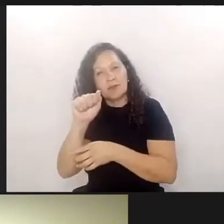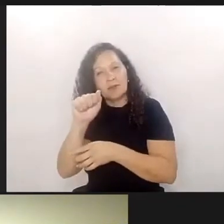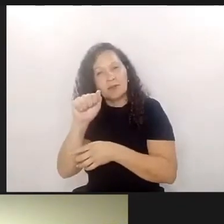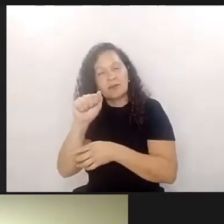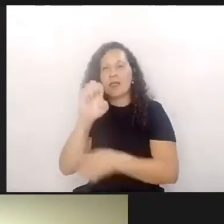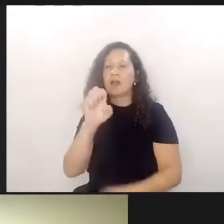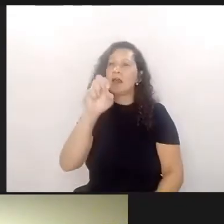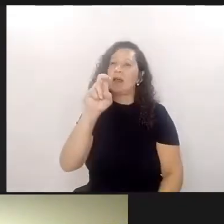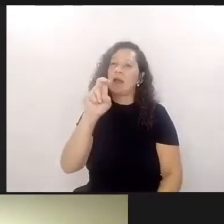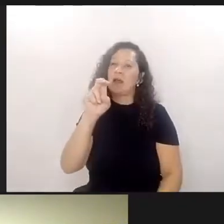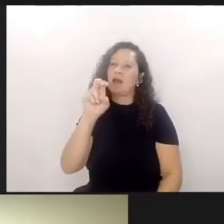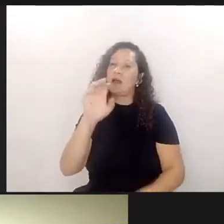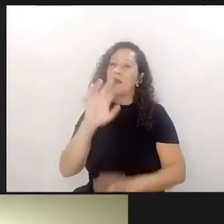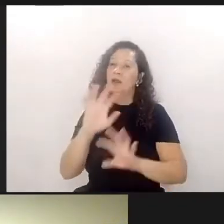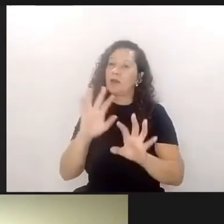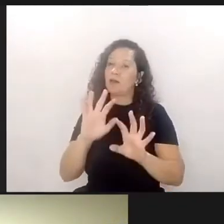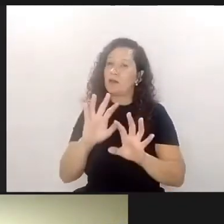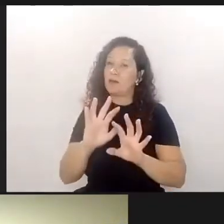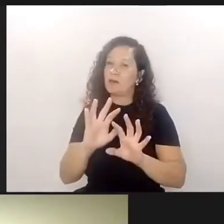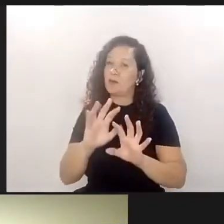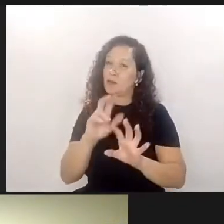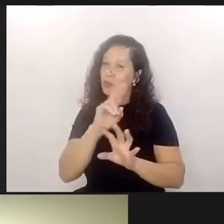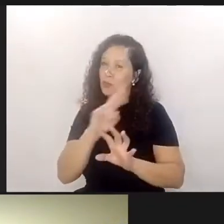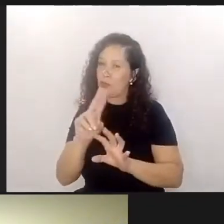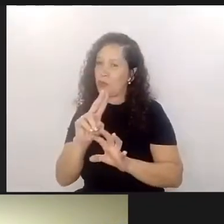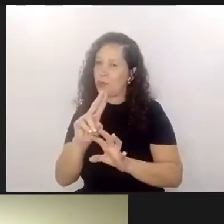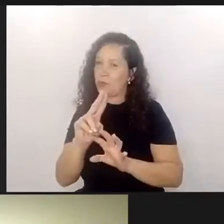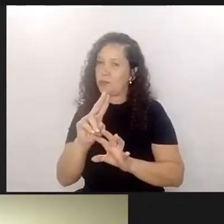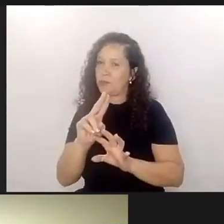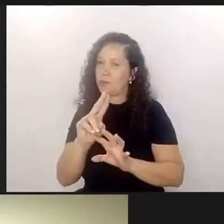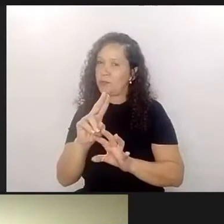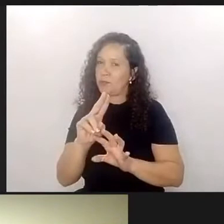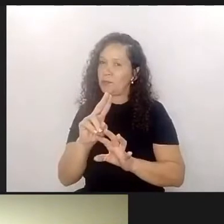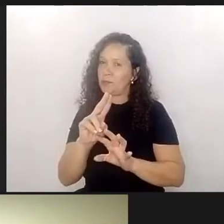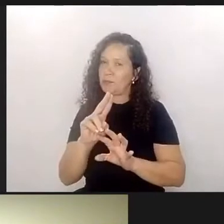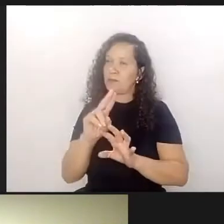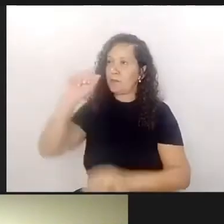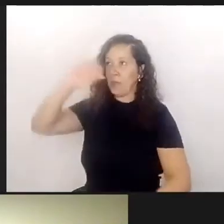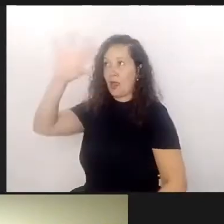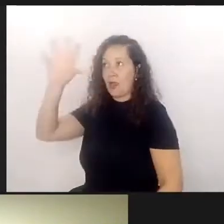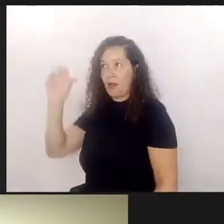nome para a parte da Ásia. É um projeto que tem...